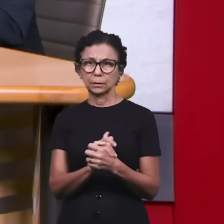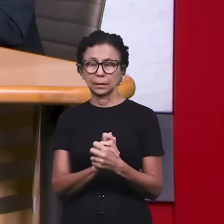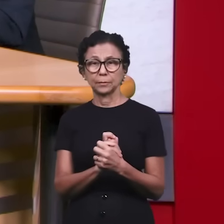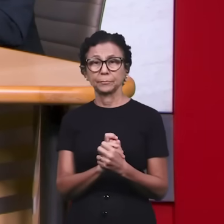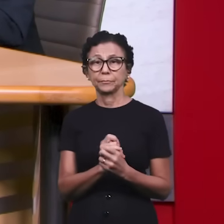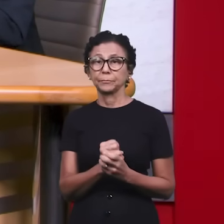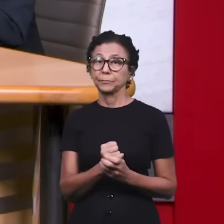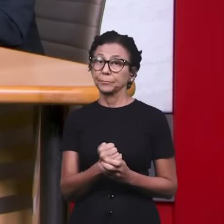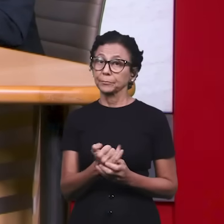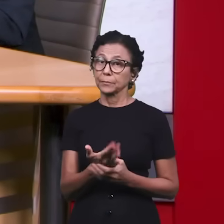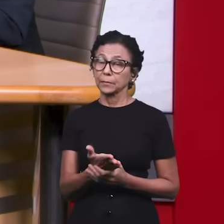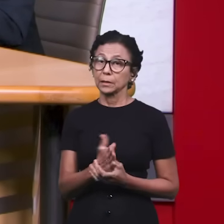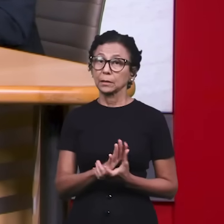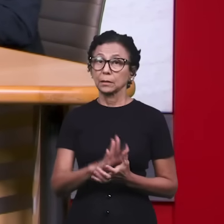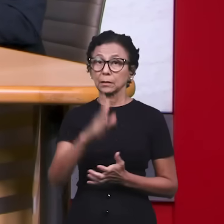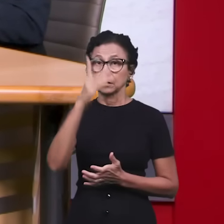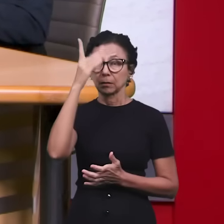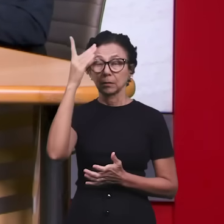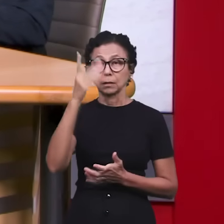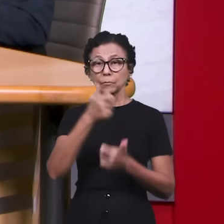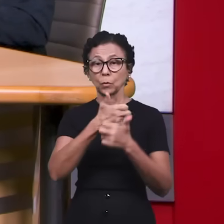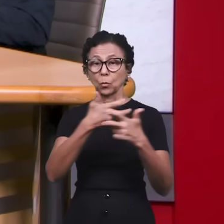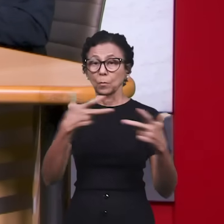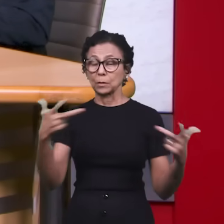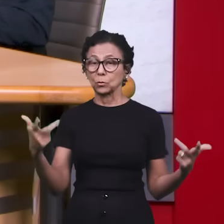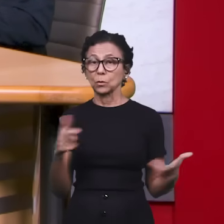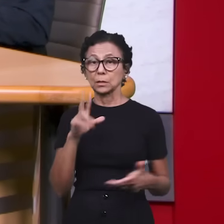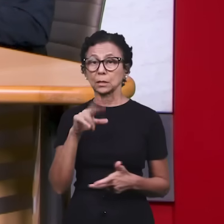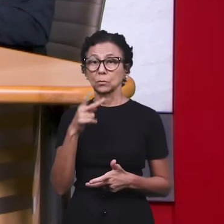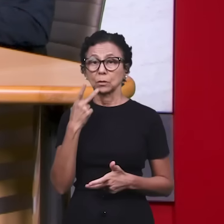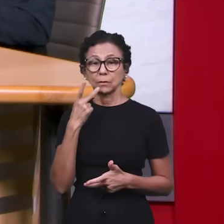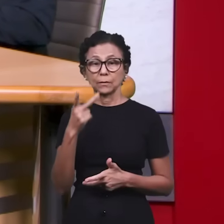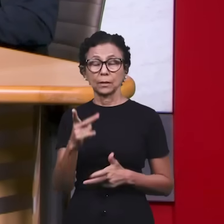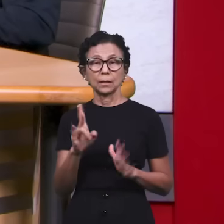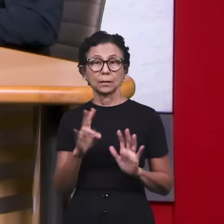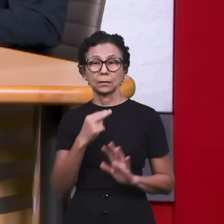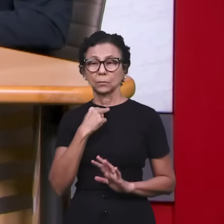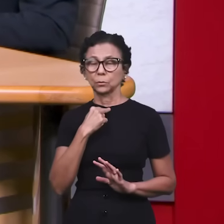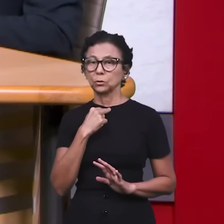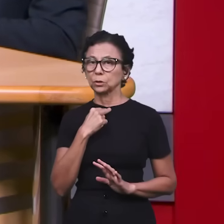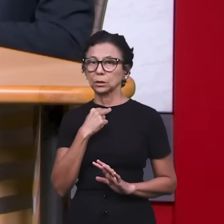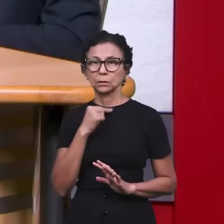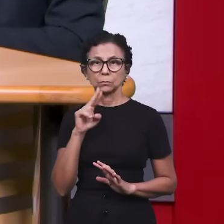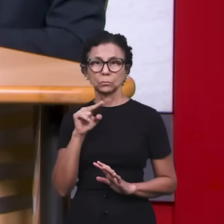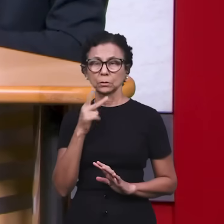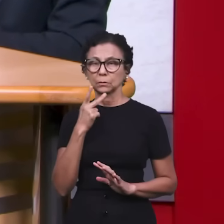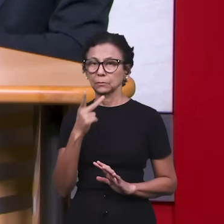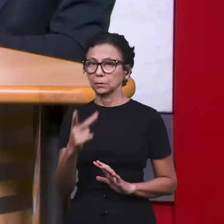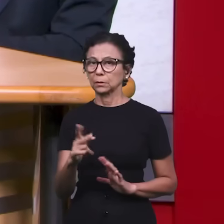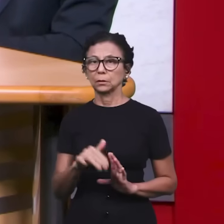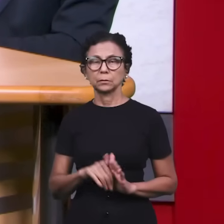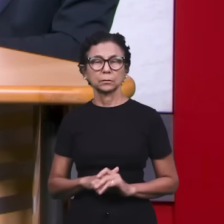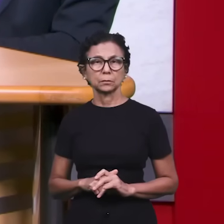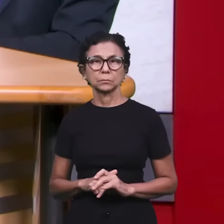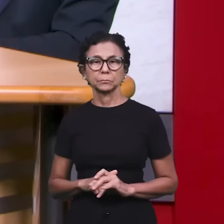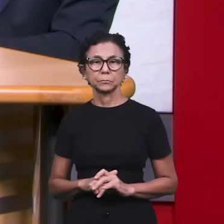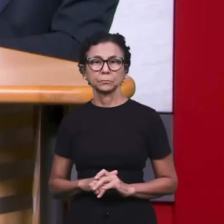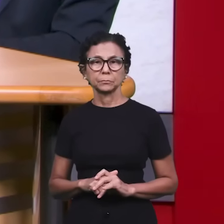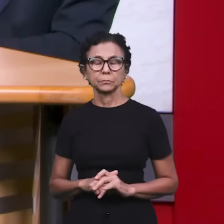falado. Depois ele se arrependeu muito. Então, esse é um ponto interessante, porque não é só em relação a